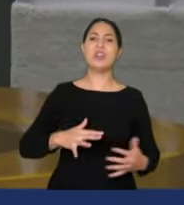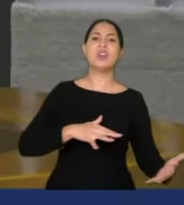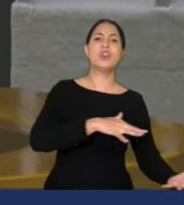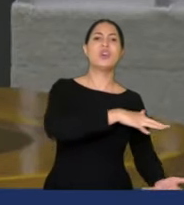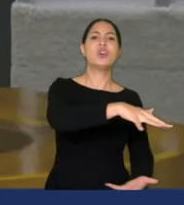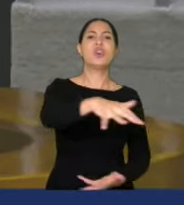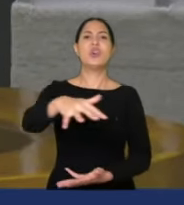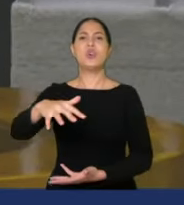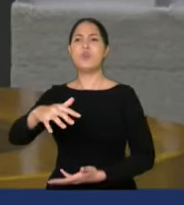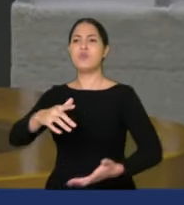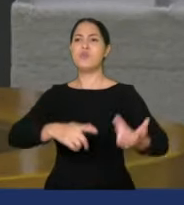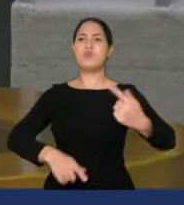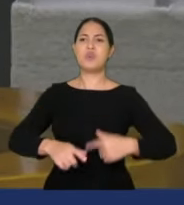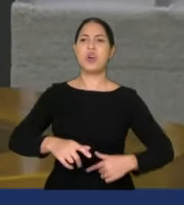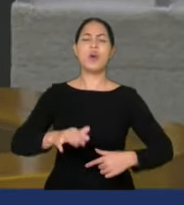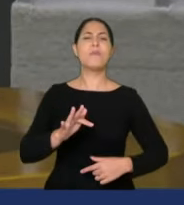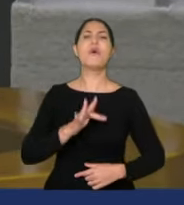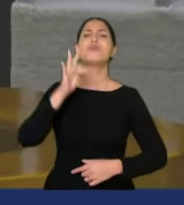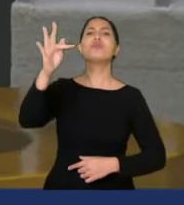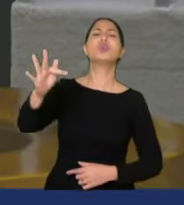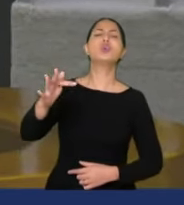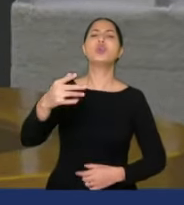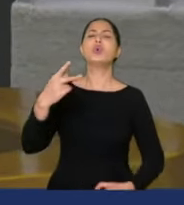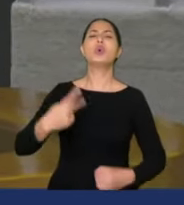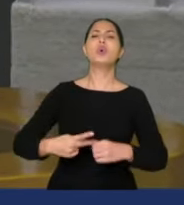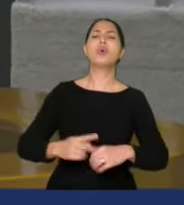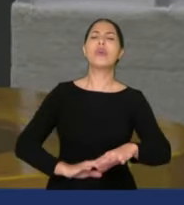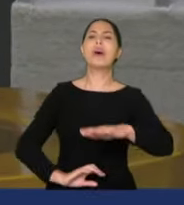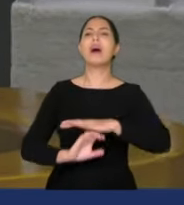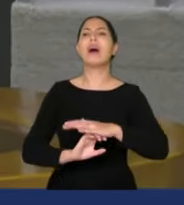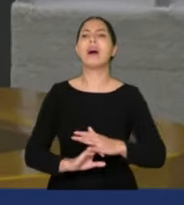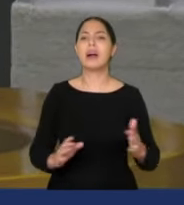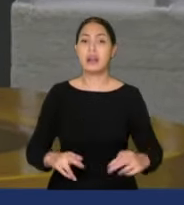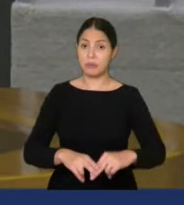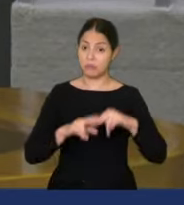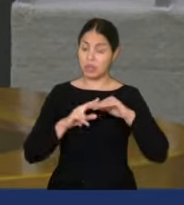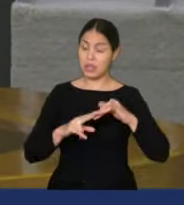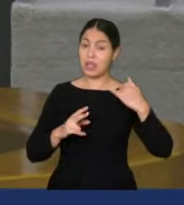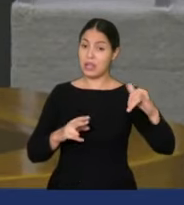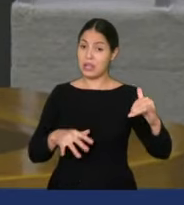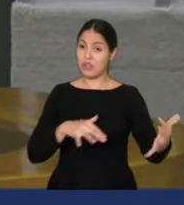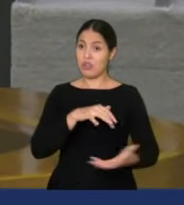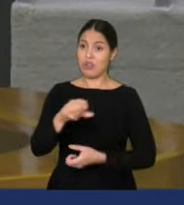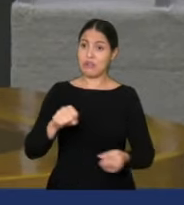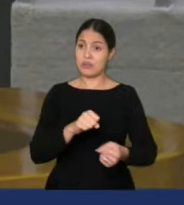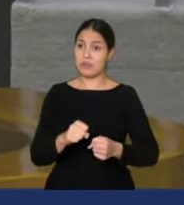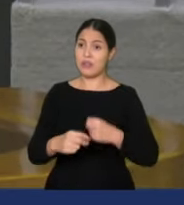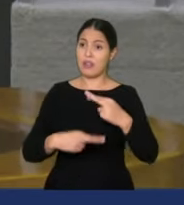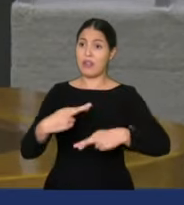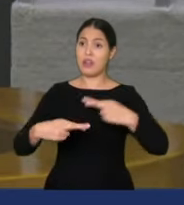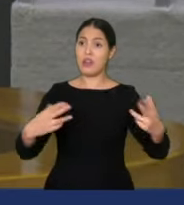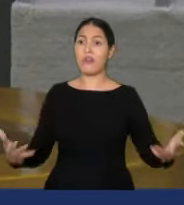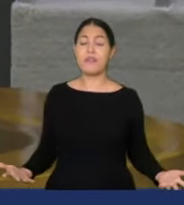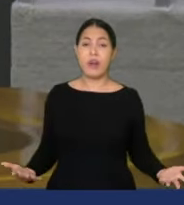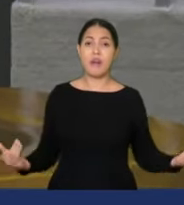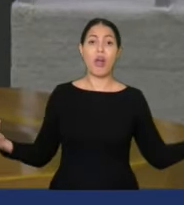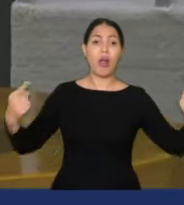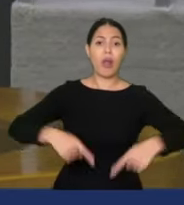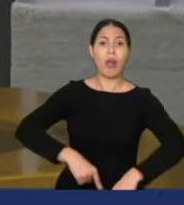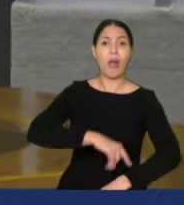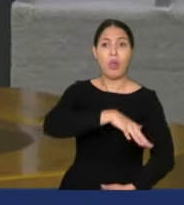inviabiliza o futuro da Petrobras, que se afastou das energias renováveis, na contramão de todo